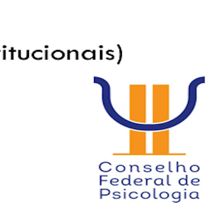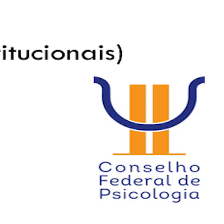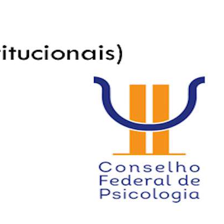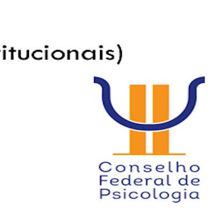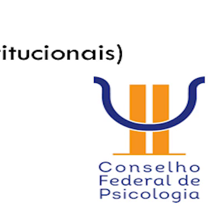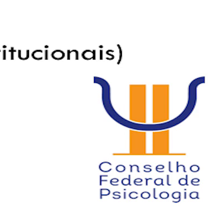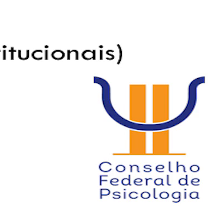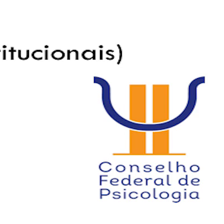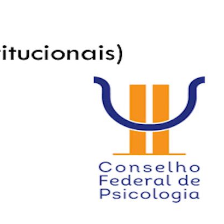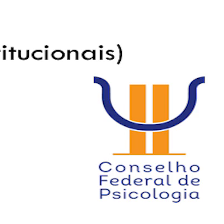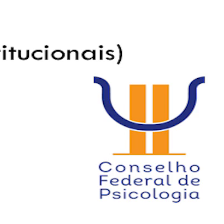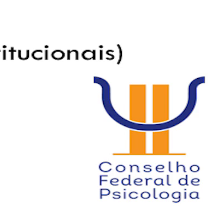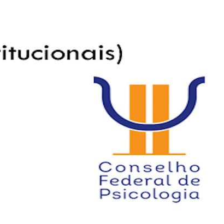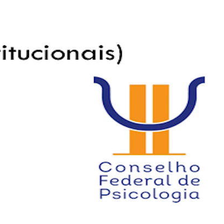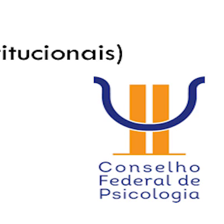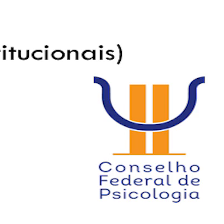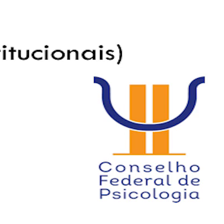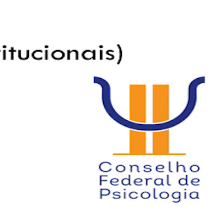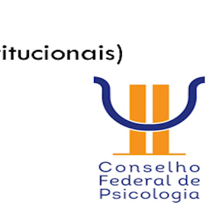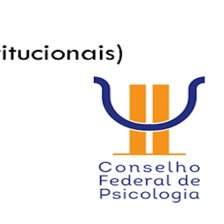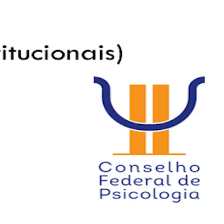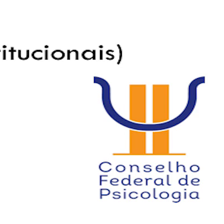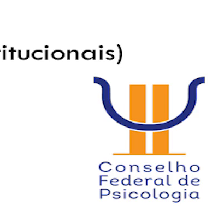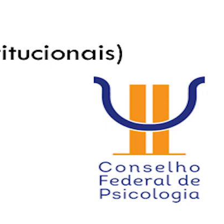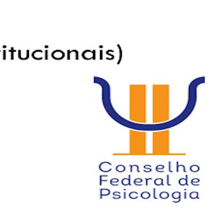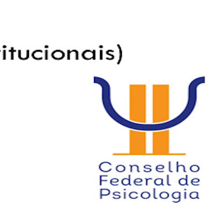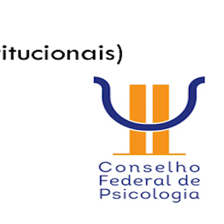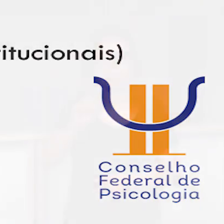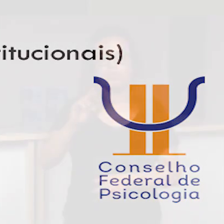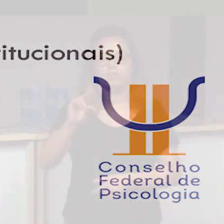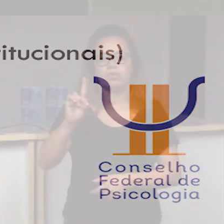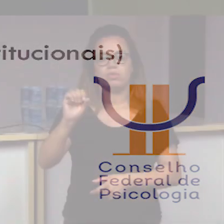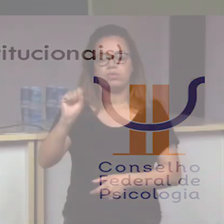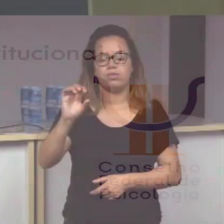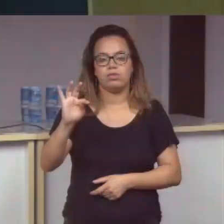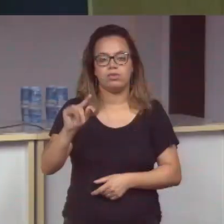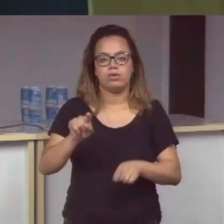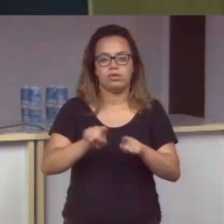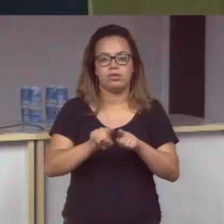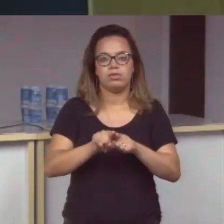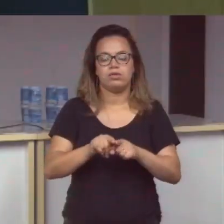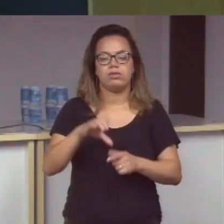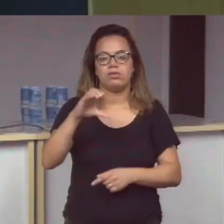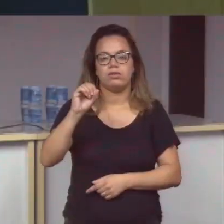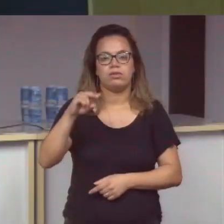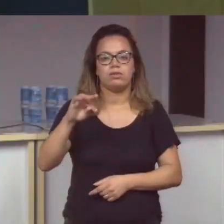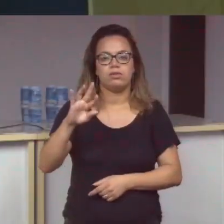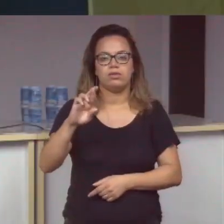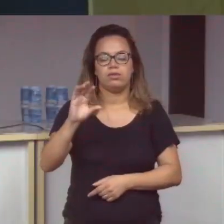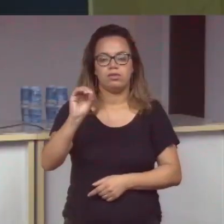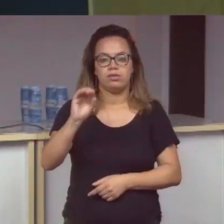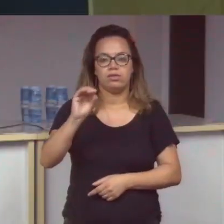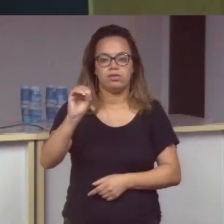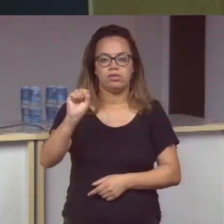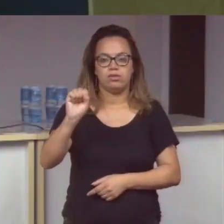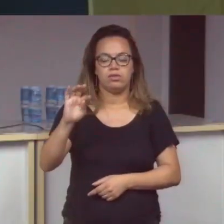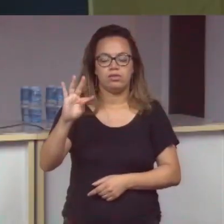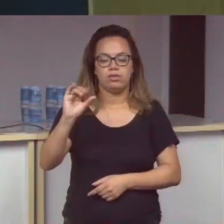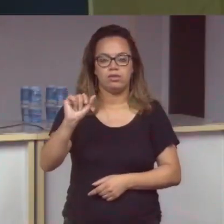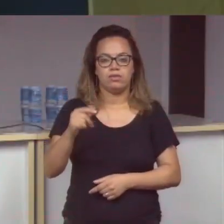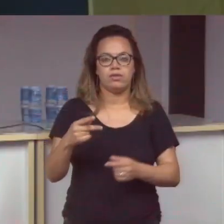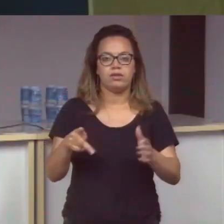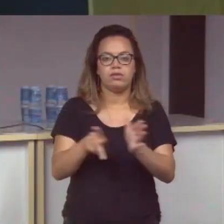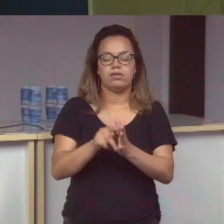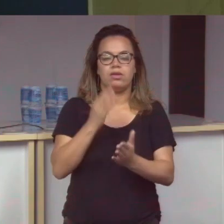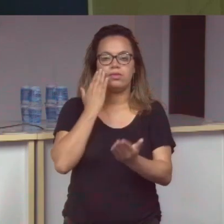Centro-Oeste, Sudeste, Norte e Sul. Imagine o que é a gente fazer estas oficinas nessas regiões